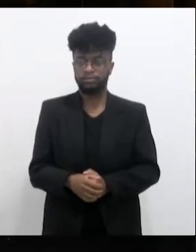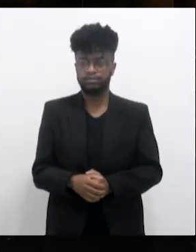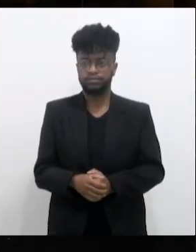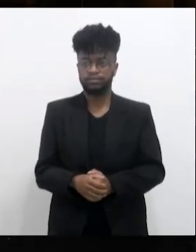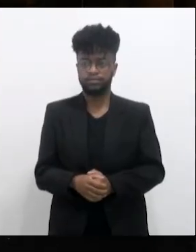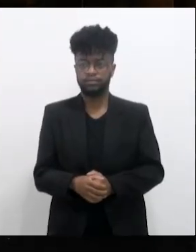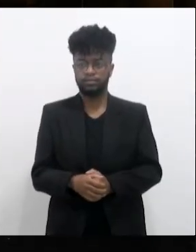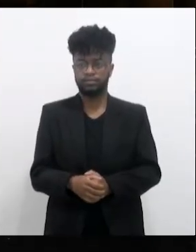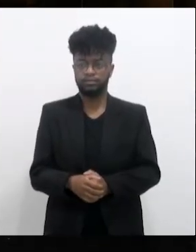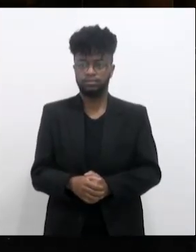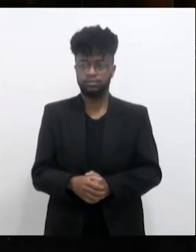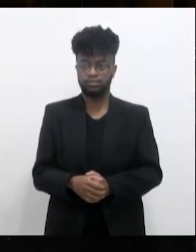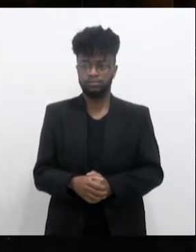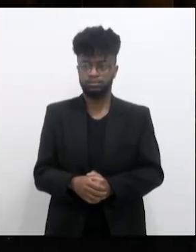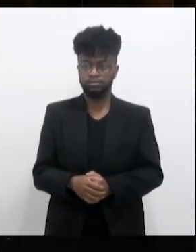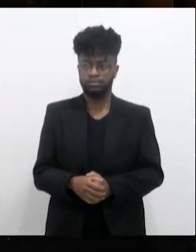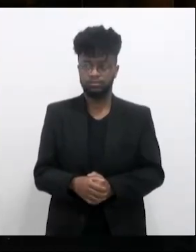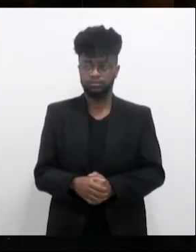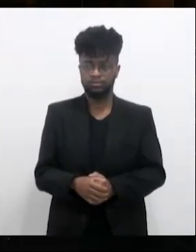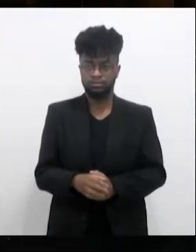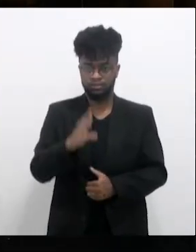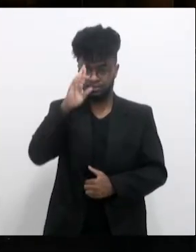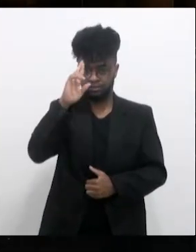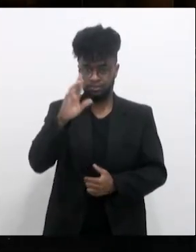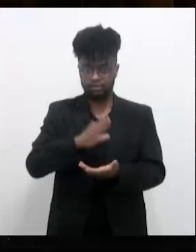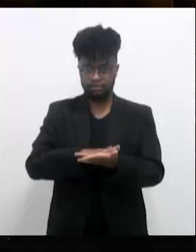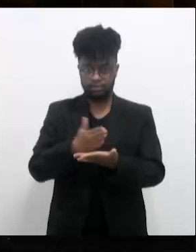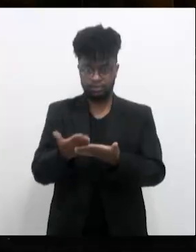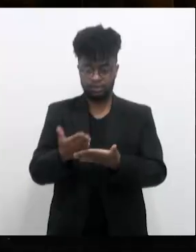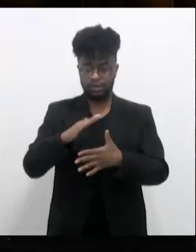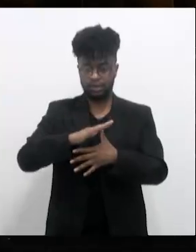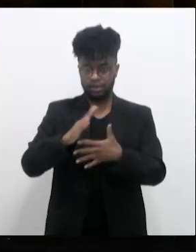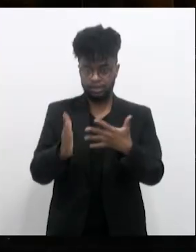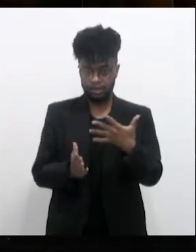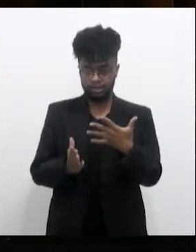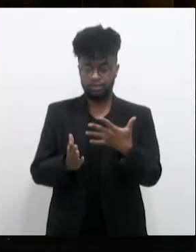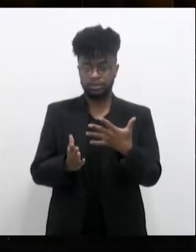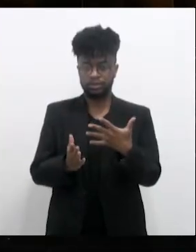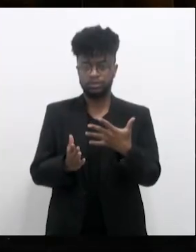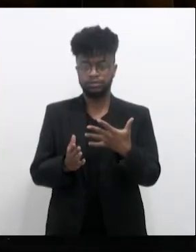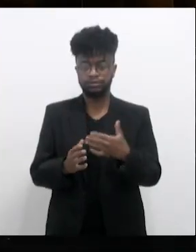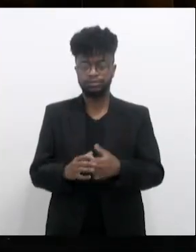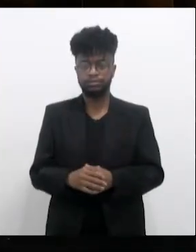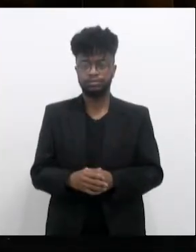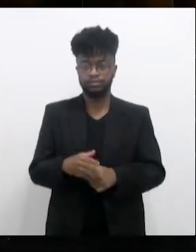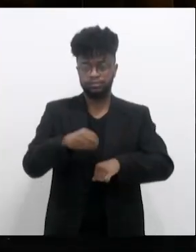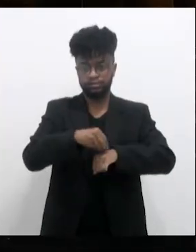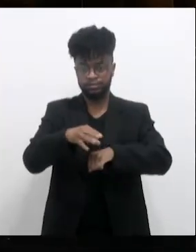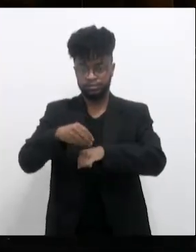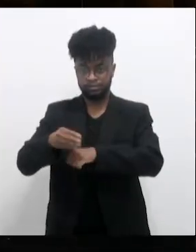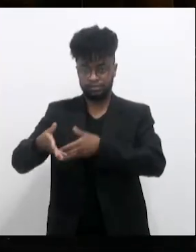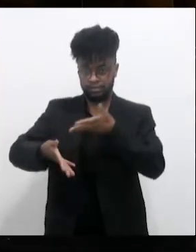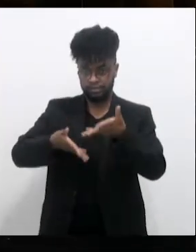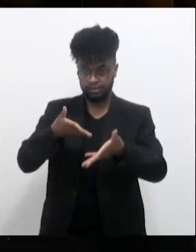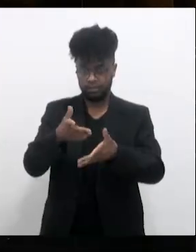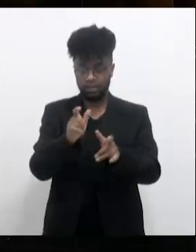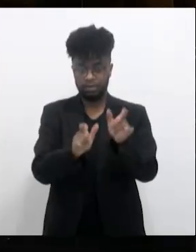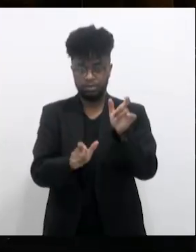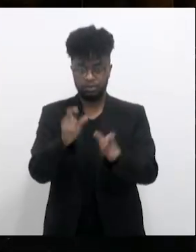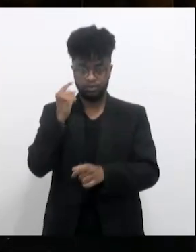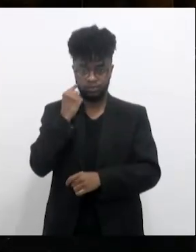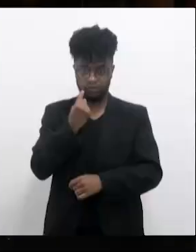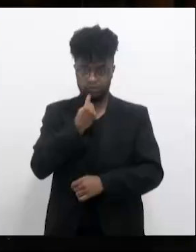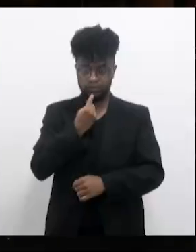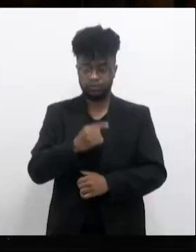plenário. Senhor intérprete da língua de Libras, que leva a nossa voz aos